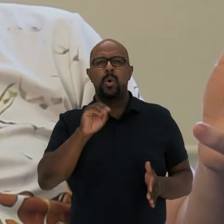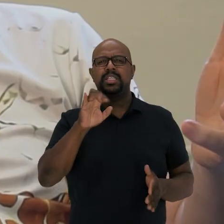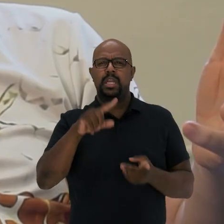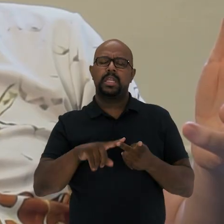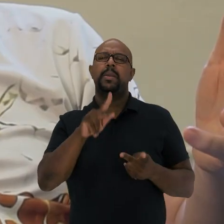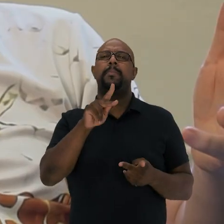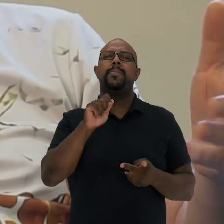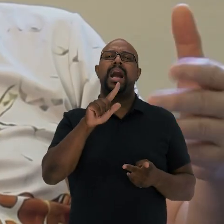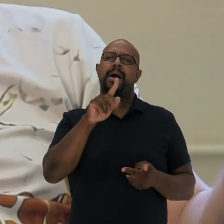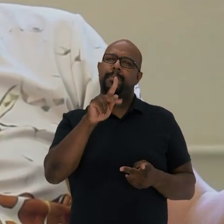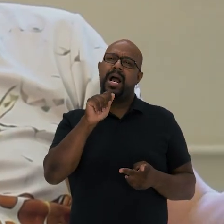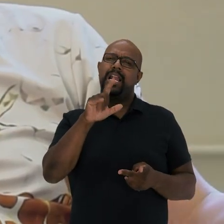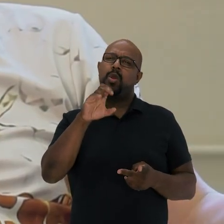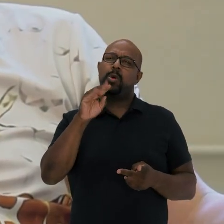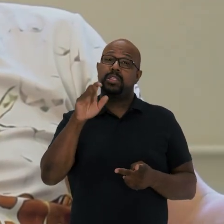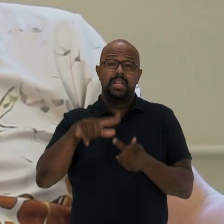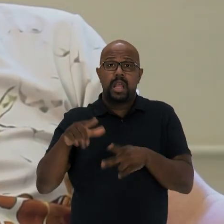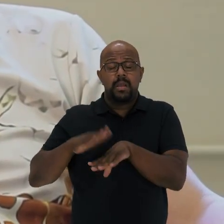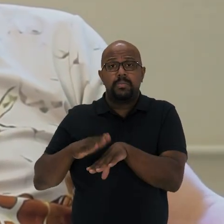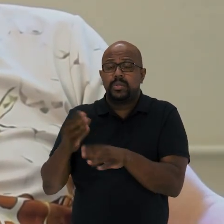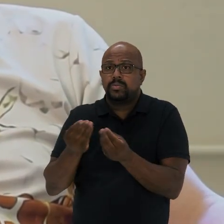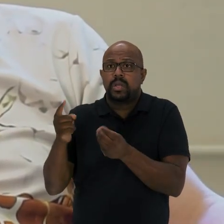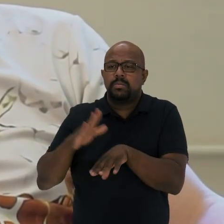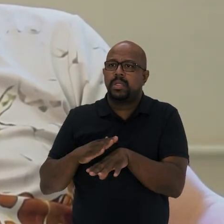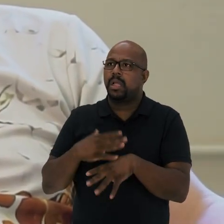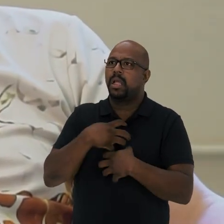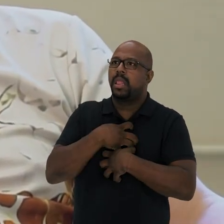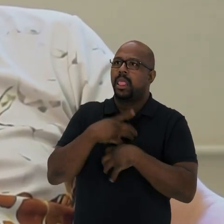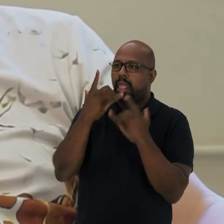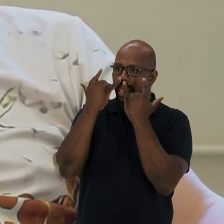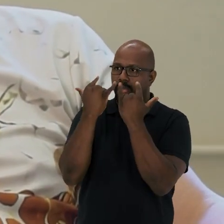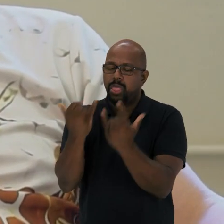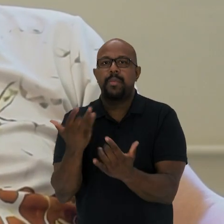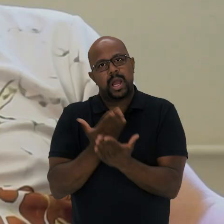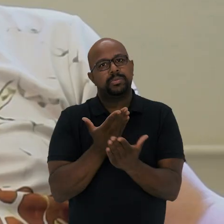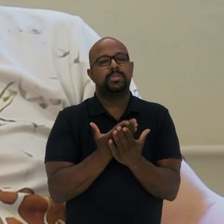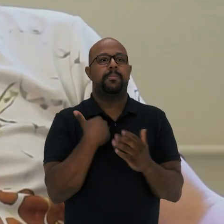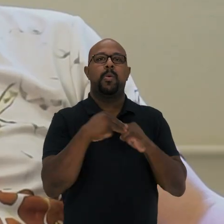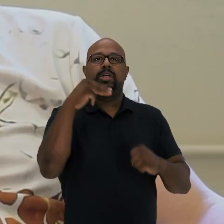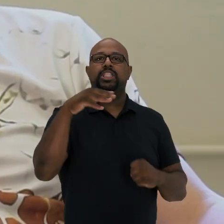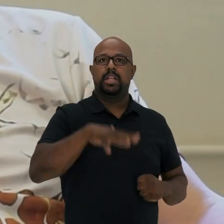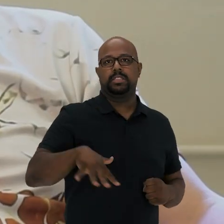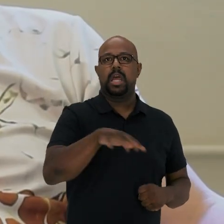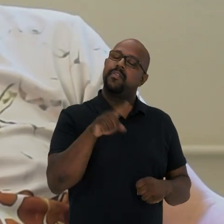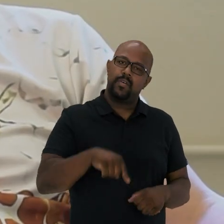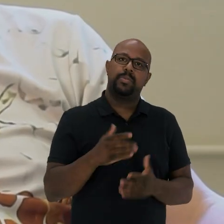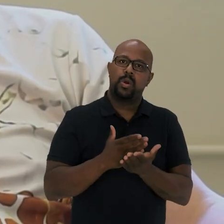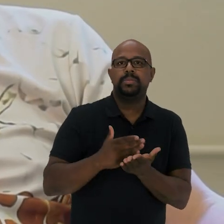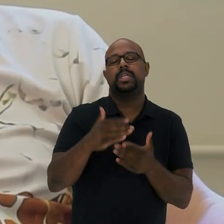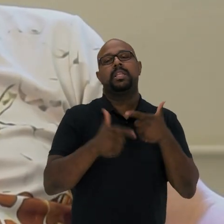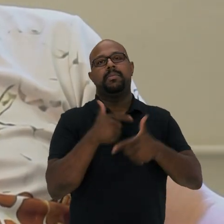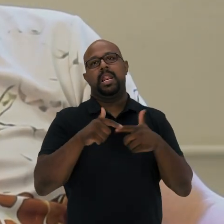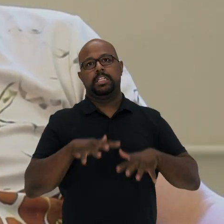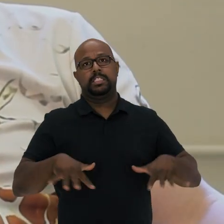e paleobotânica para a cidade de São Pedro, eu mesmo, foi uma coisa que me cativou para fazer o meu mestrado nessa área, foi por onde eu